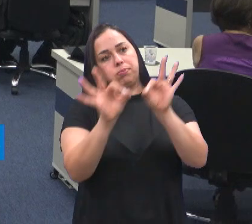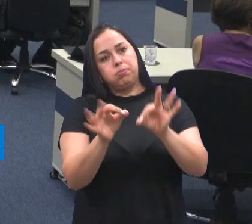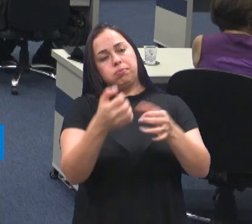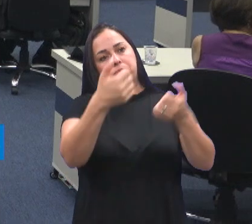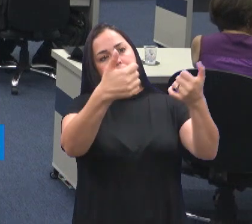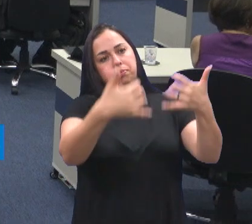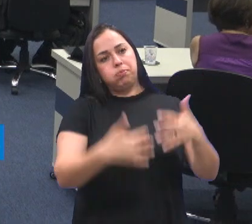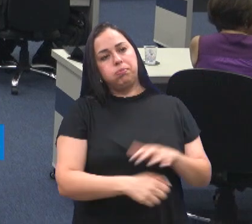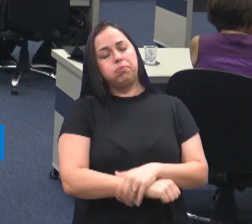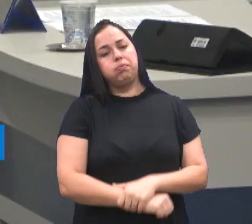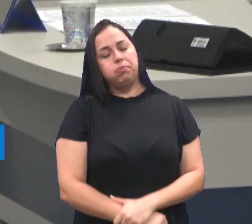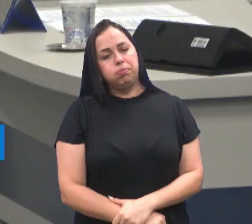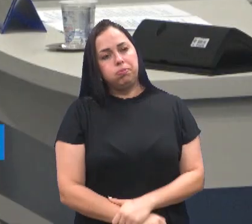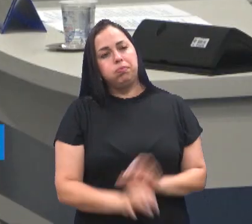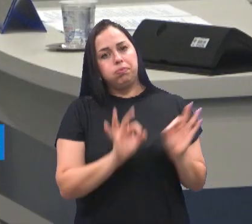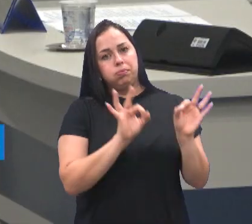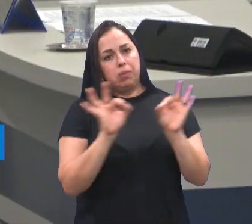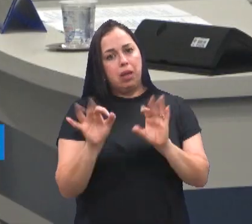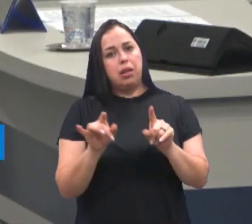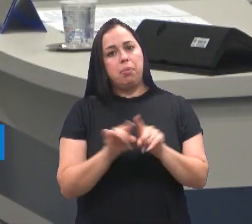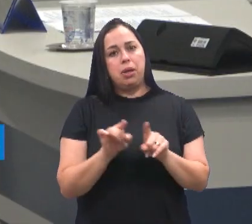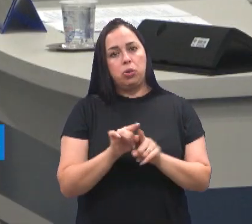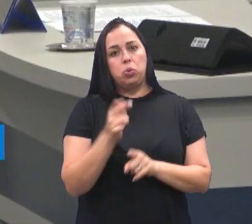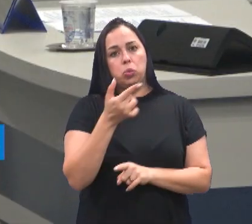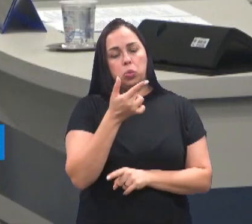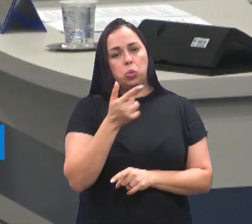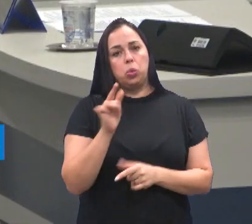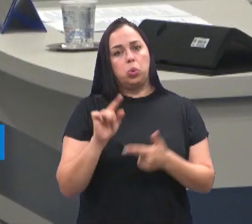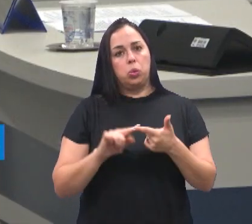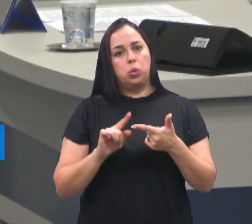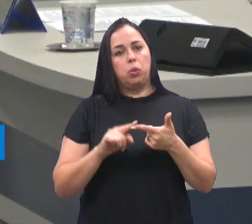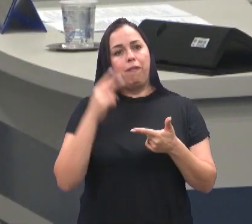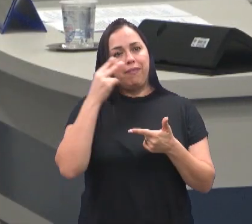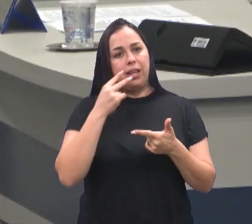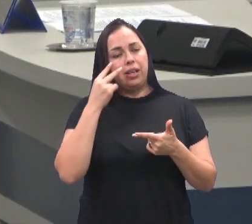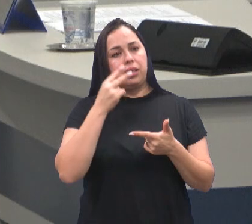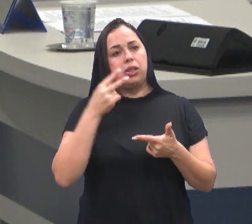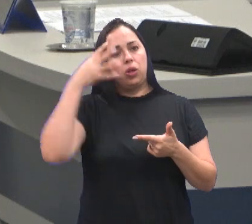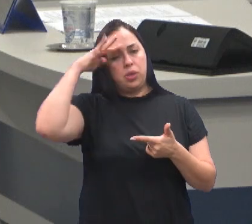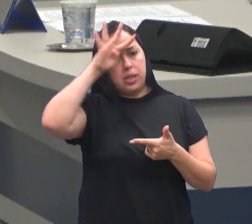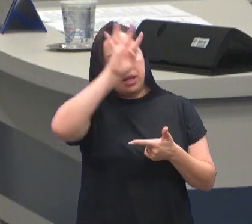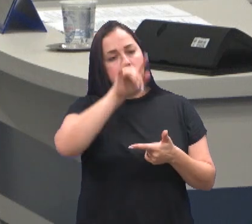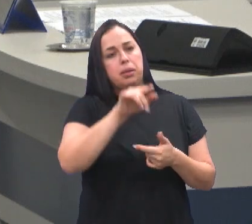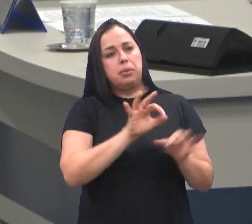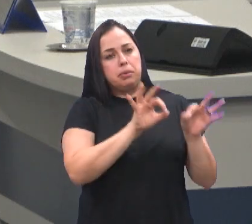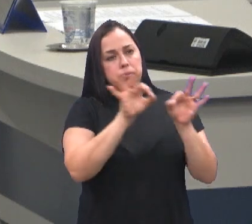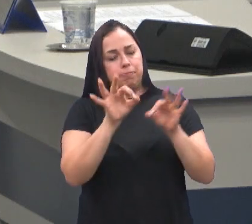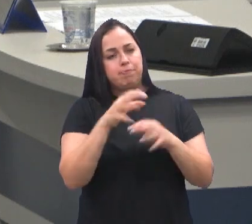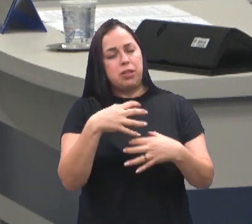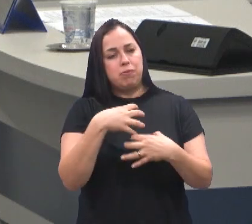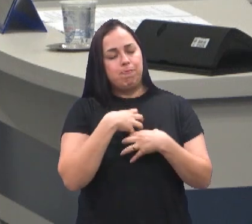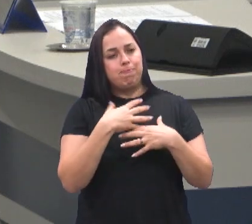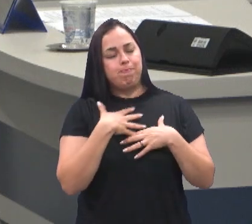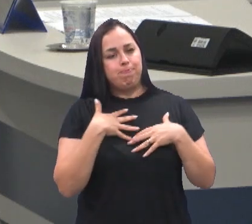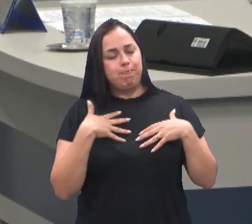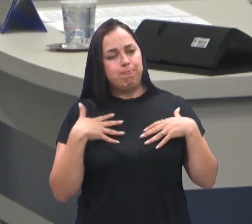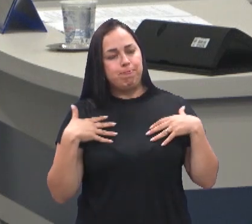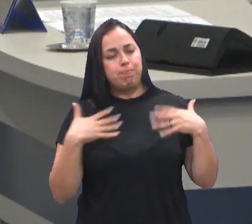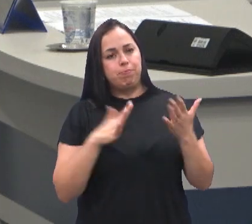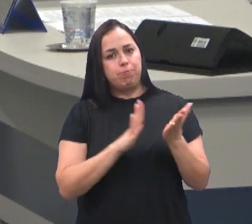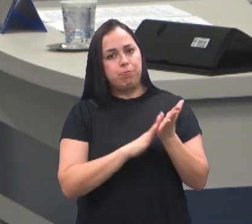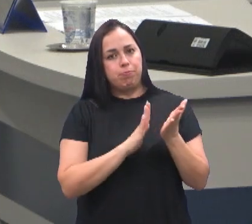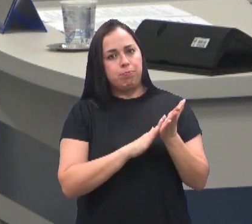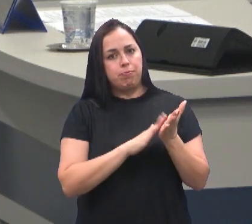Vossa Excelência, assim como escutei o pronunciamento do vereador Sena. E eu me orgulho muito de ter